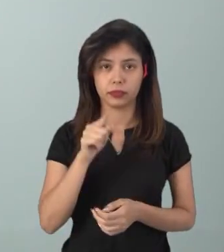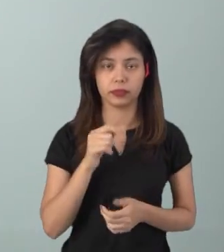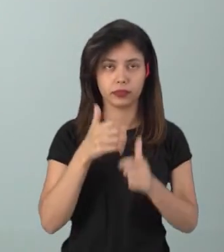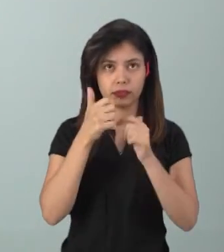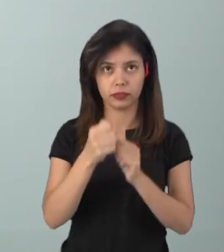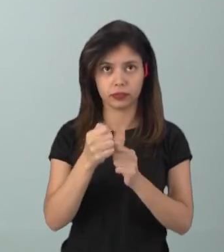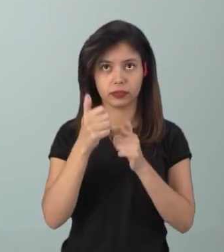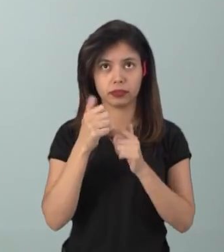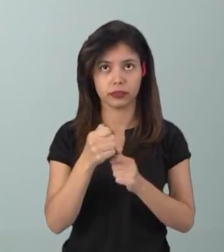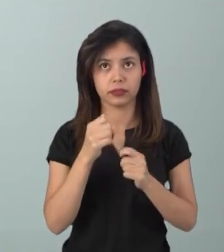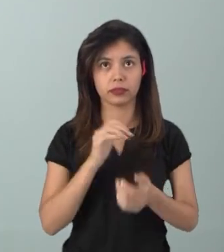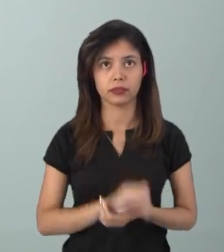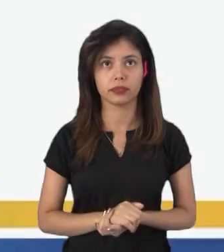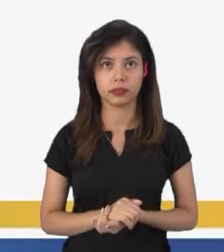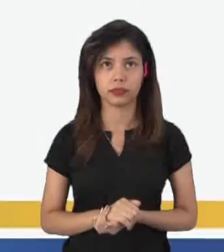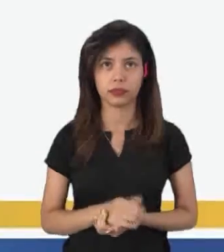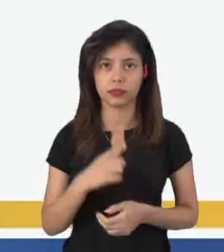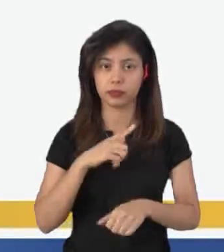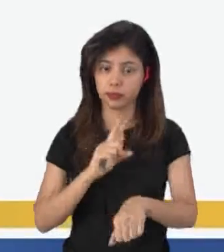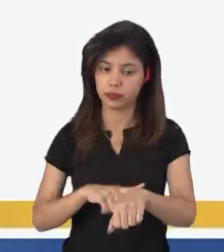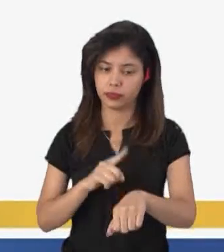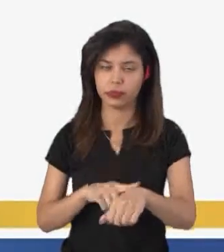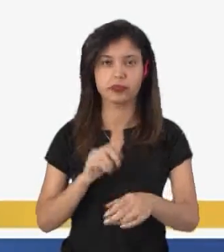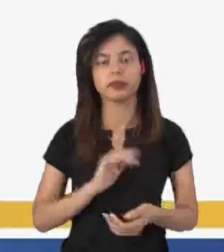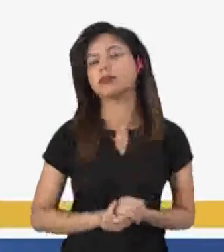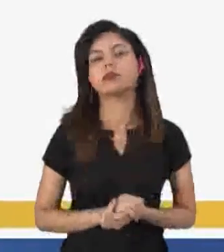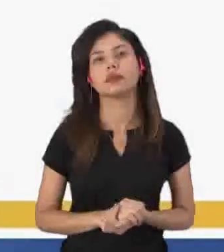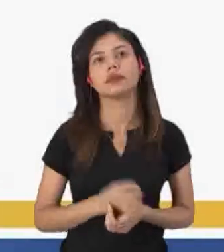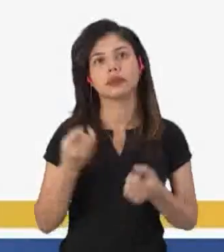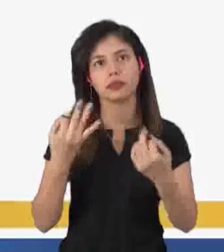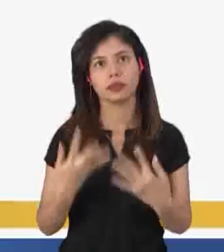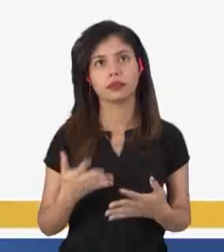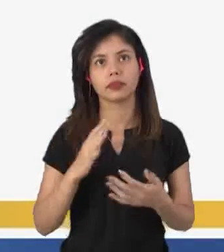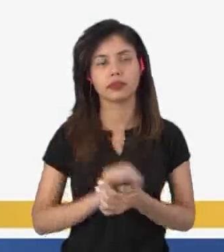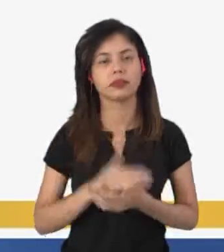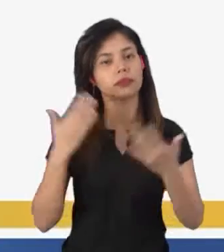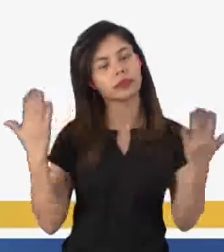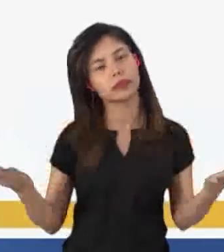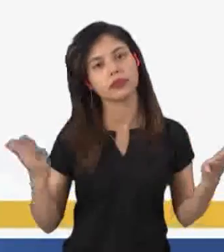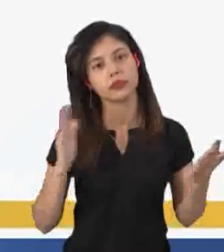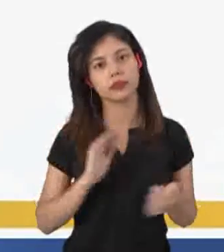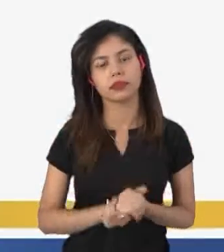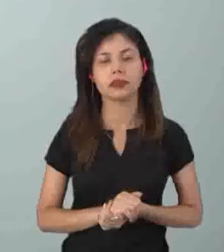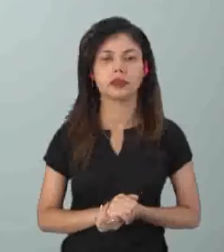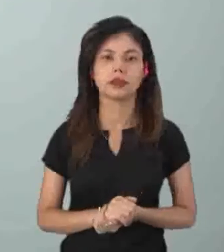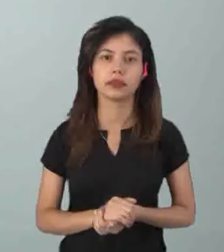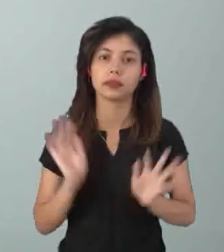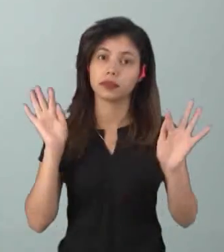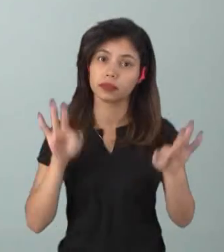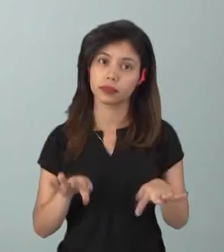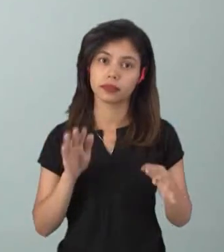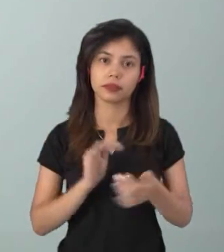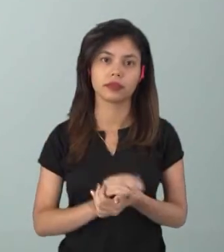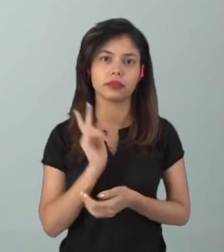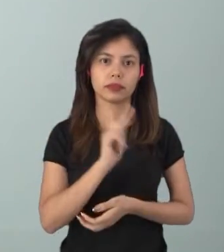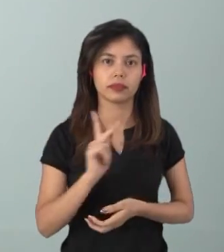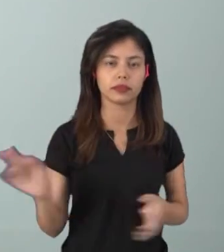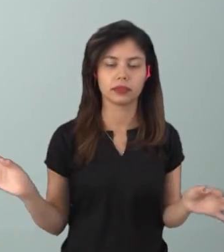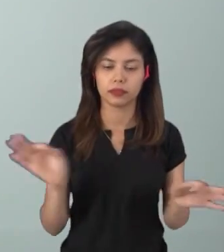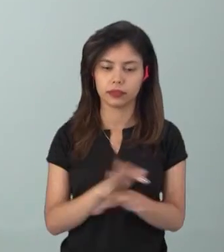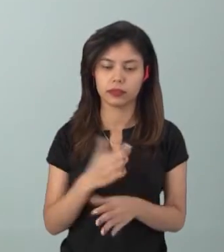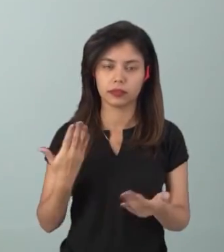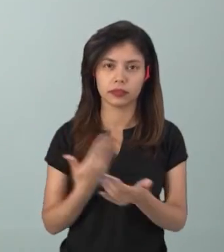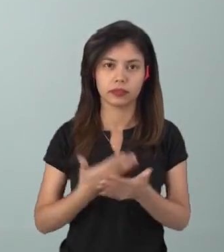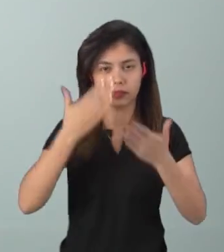vai aplicando aí. Não temos mais tempo para a gente poder esboçar, então nós vamos ficar por aqui. O professor César fica